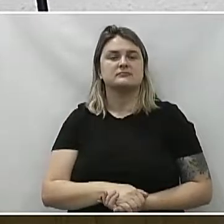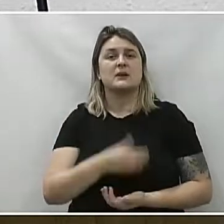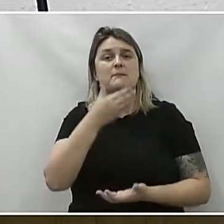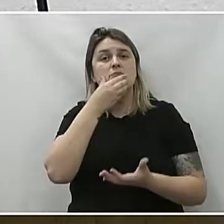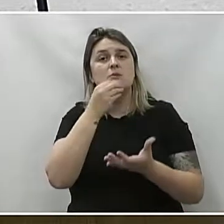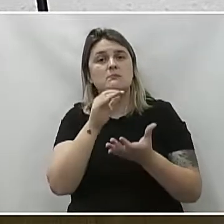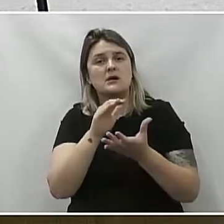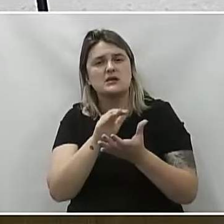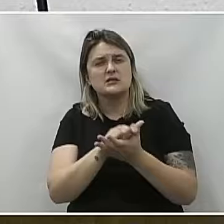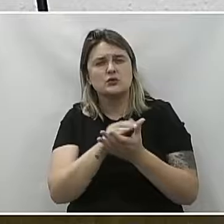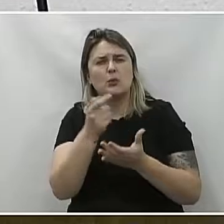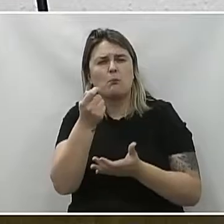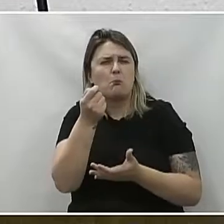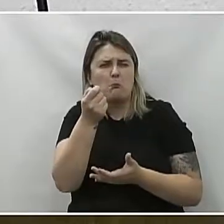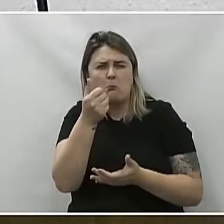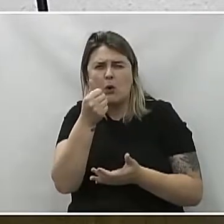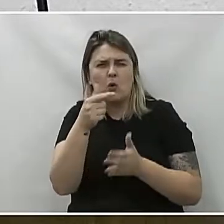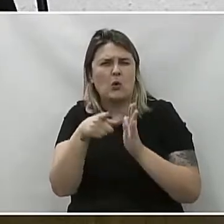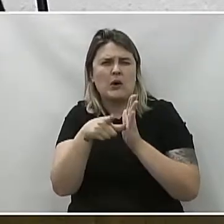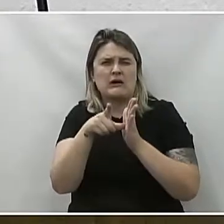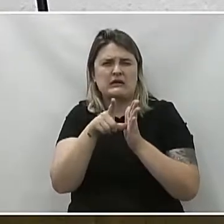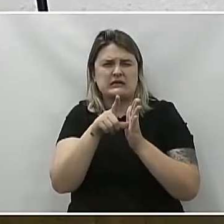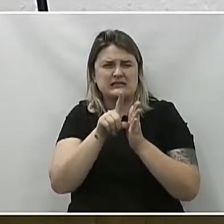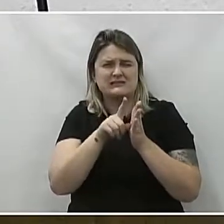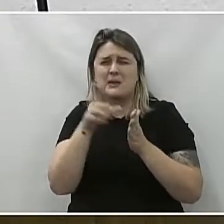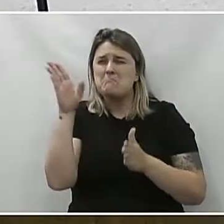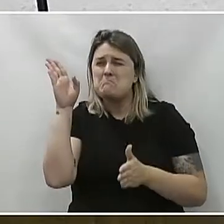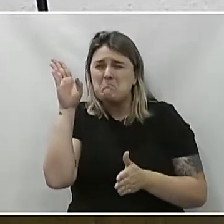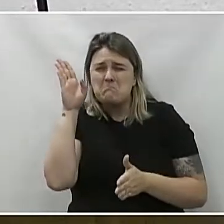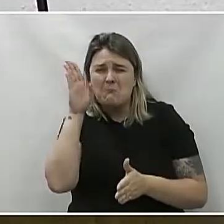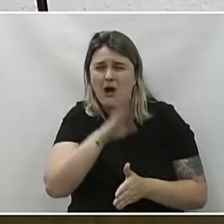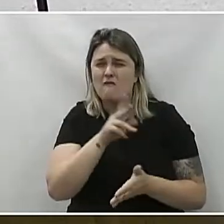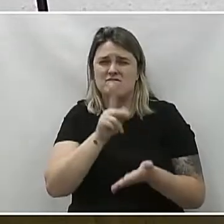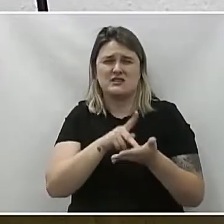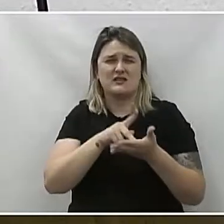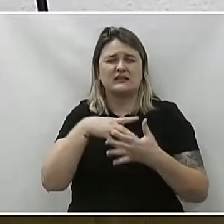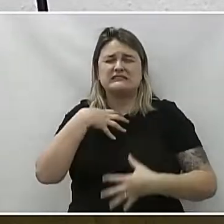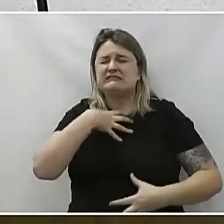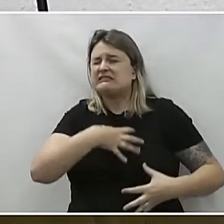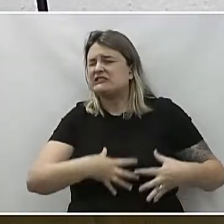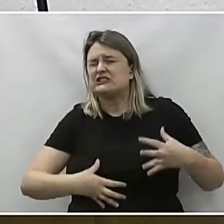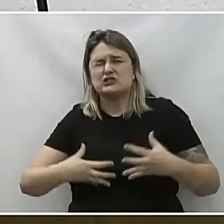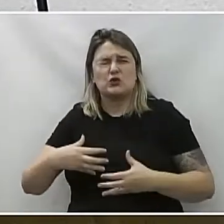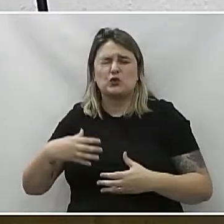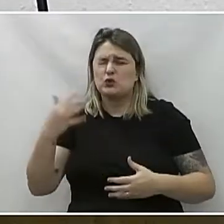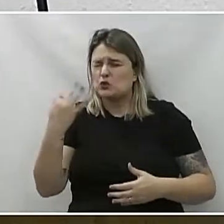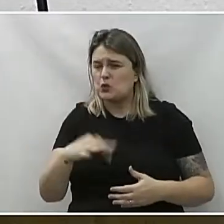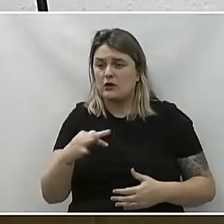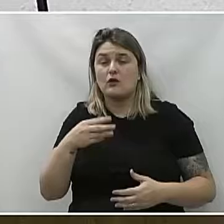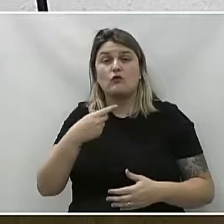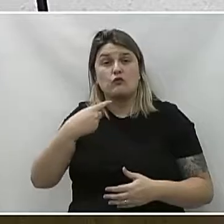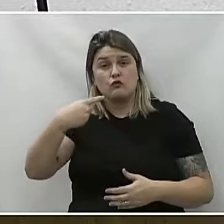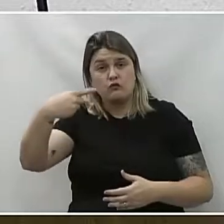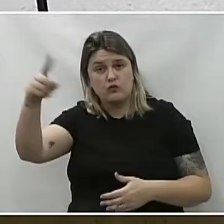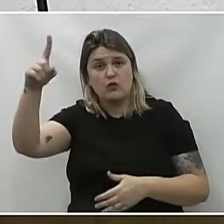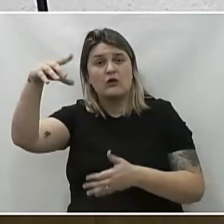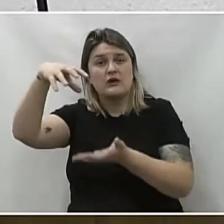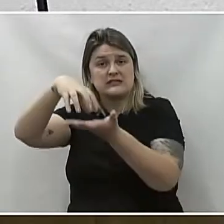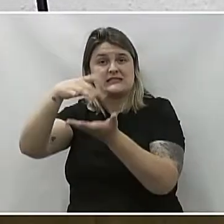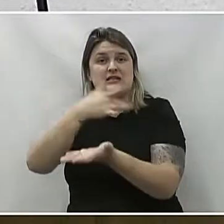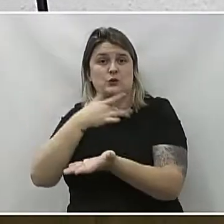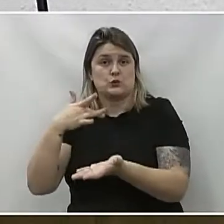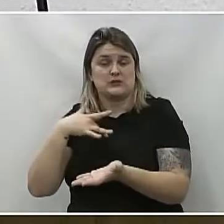O meu esposo, um pouco antes de passar mal de verdade, digamos assim, ele procurou o posto de saúde.